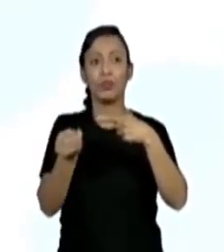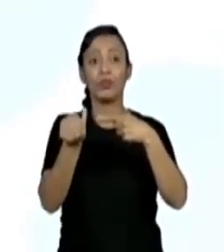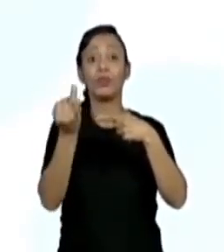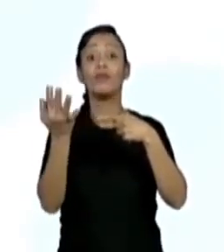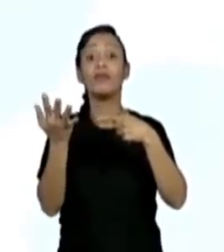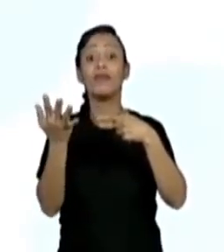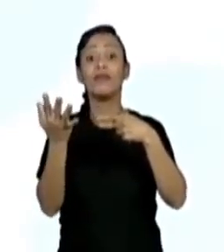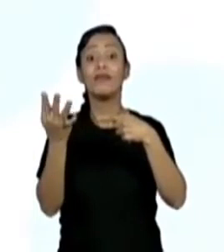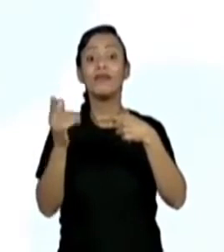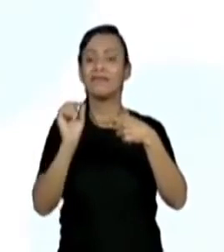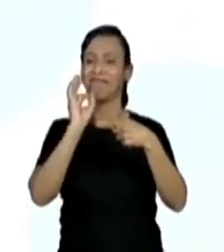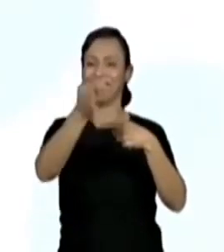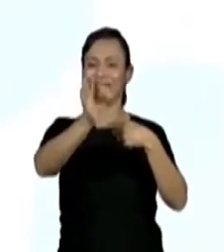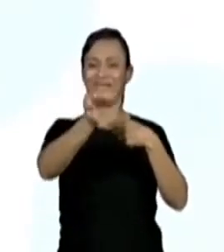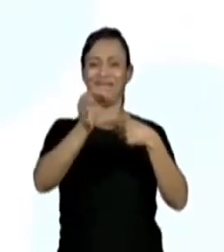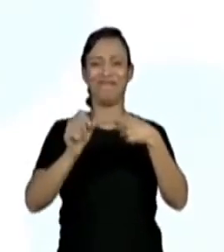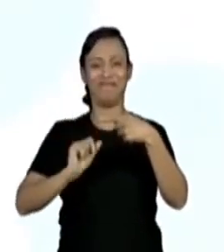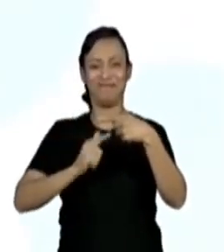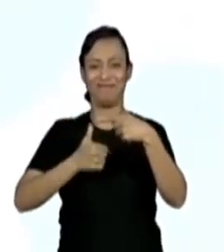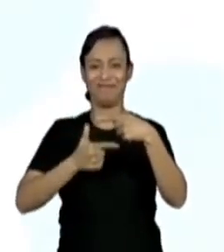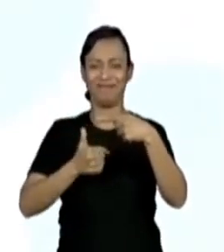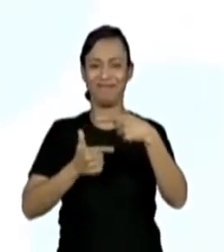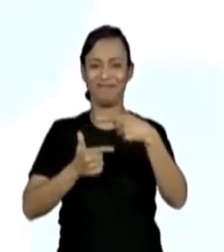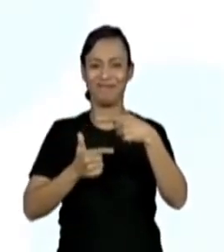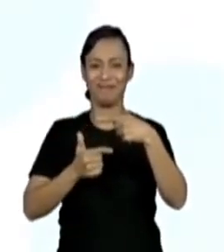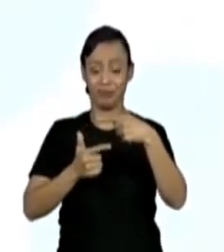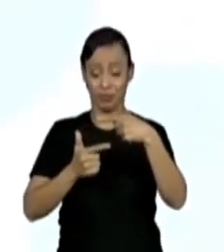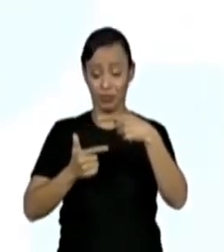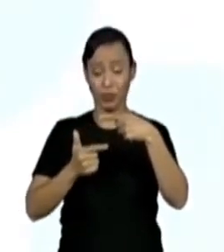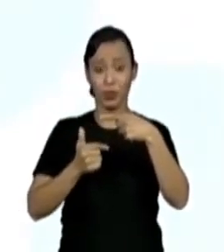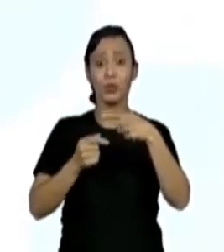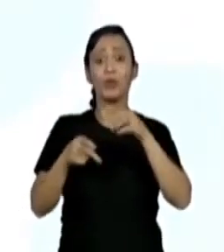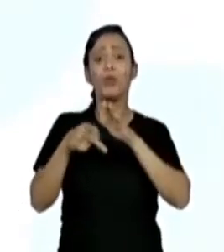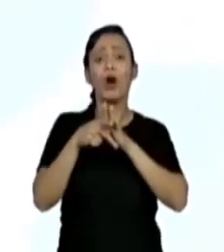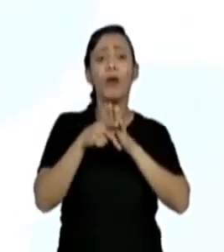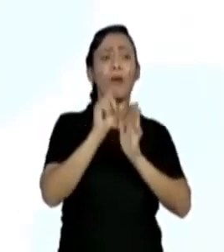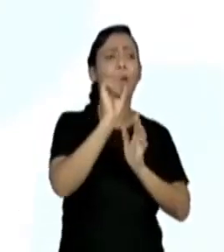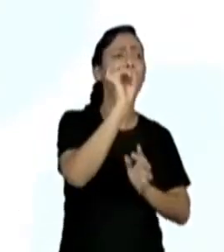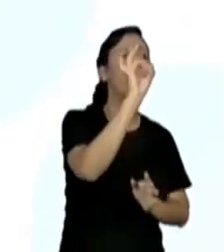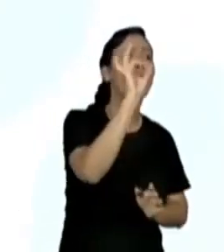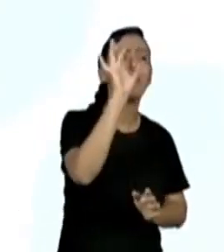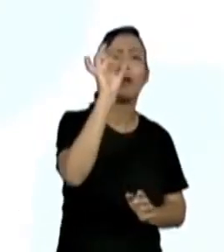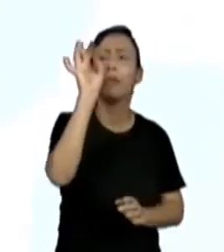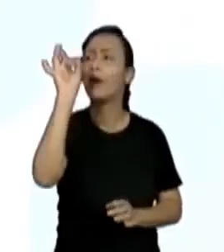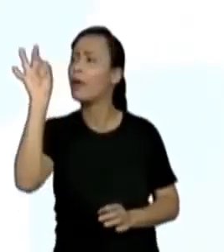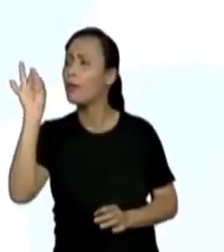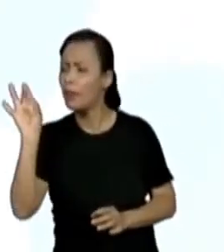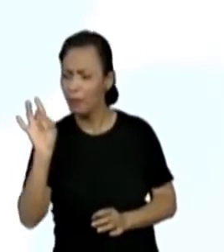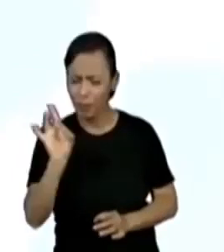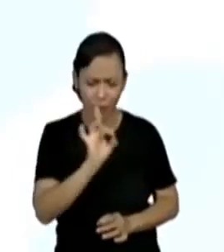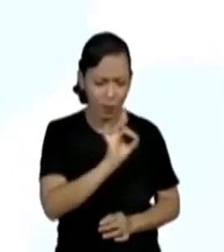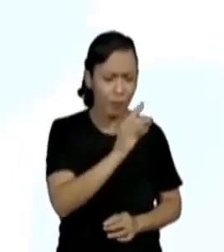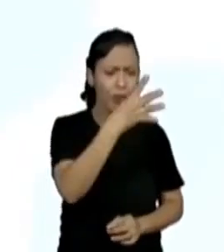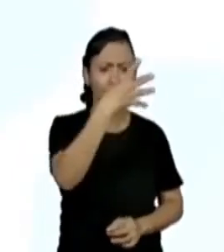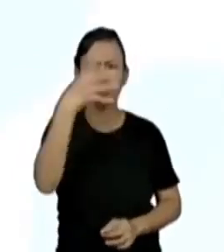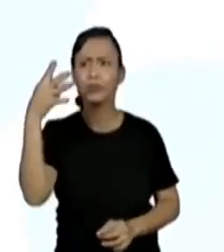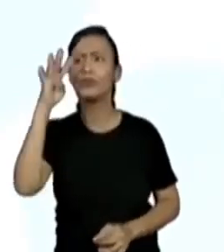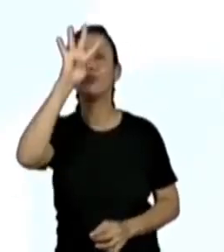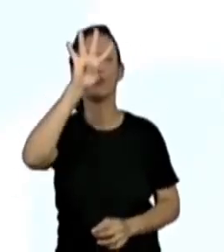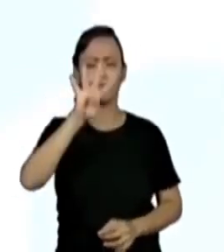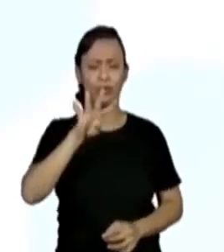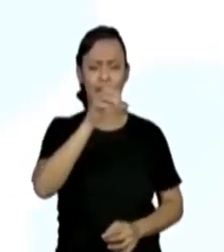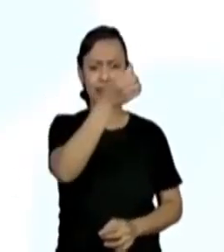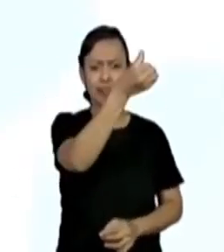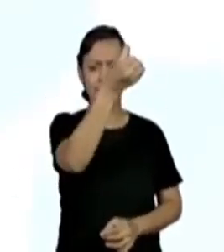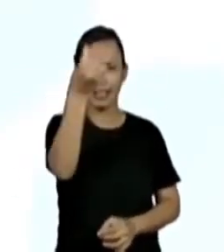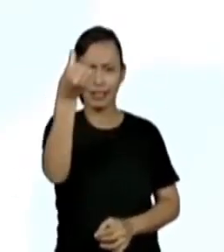o 12 que é a quantidade de partes pela qual a figura foi dividida